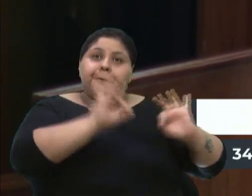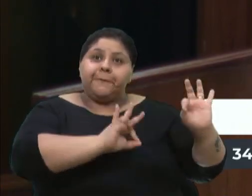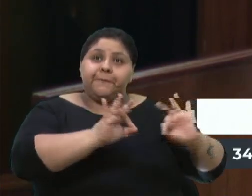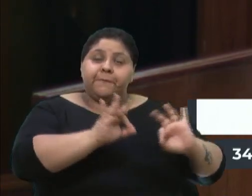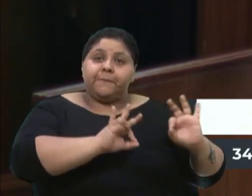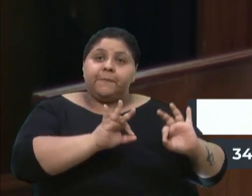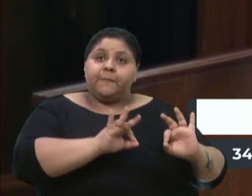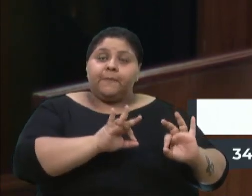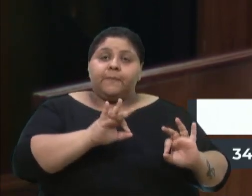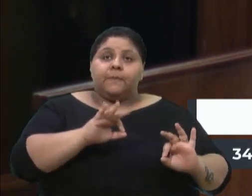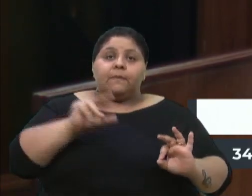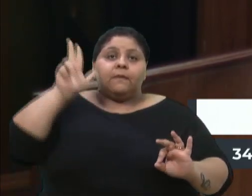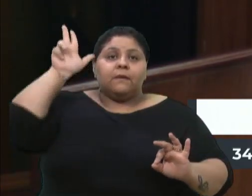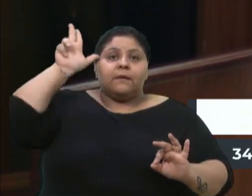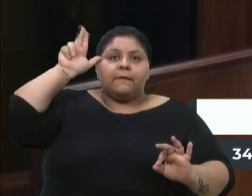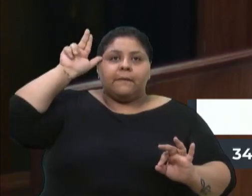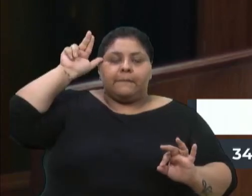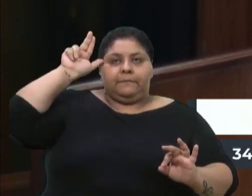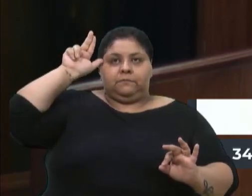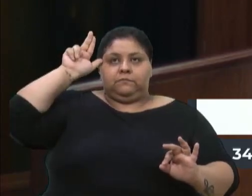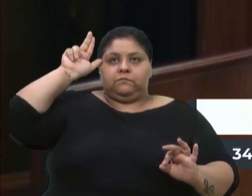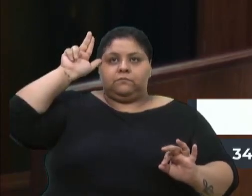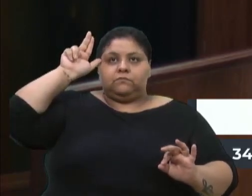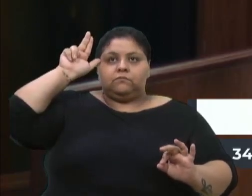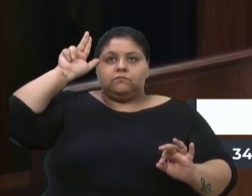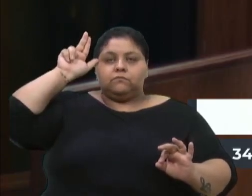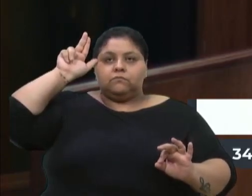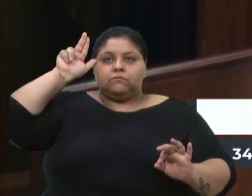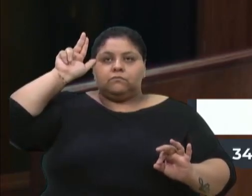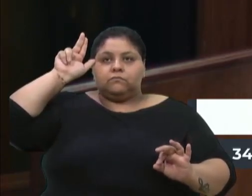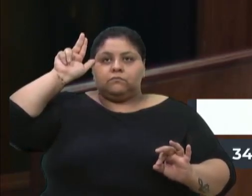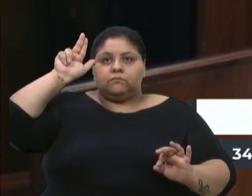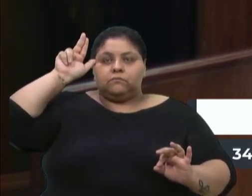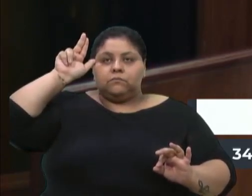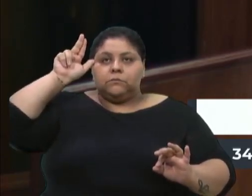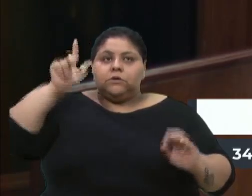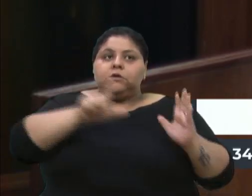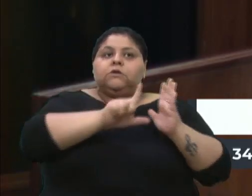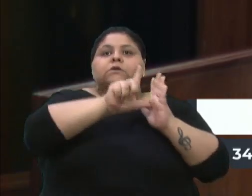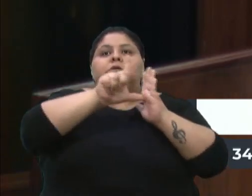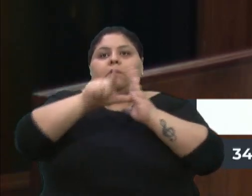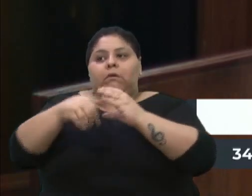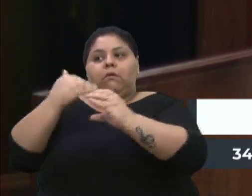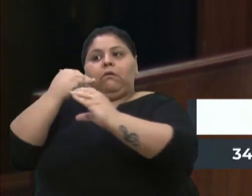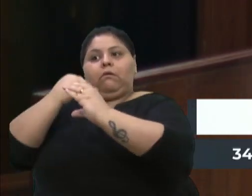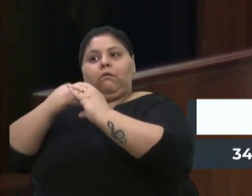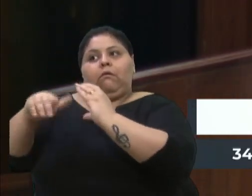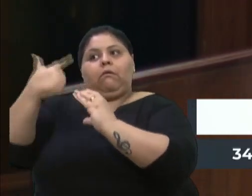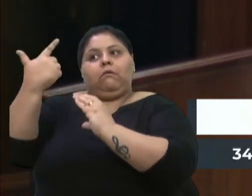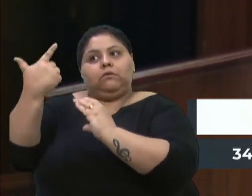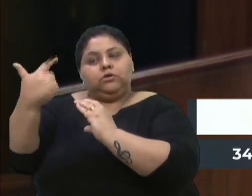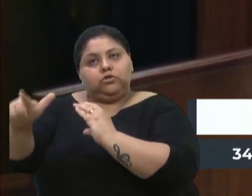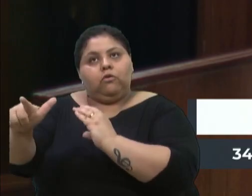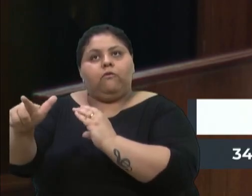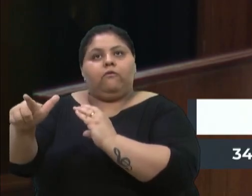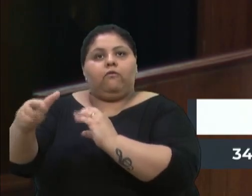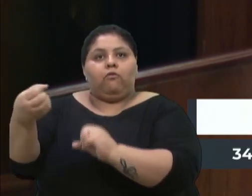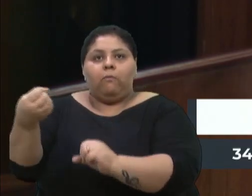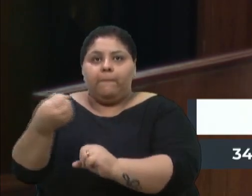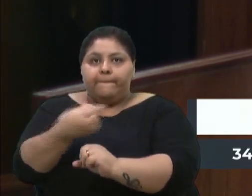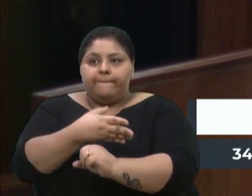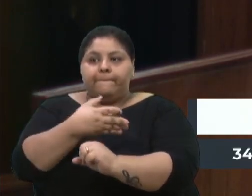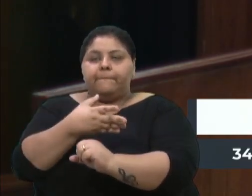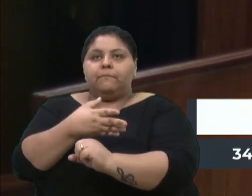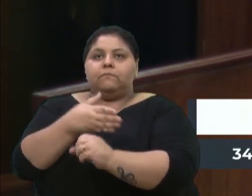em abril, não foram, mas depois encaminhei mais uma solicitação. Em